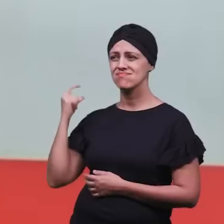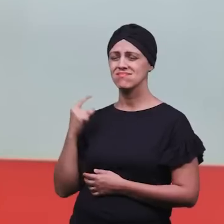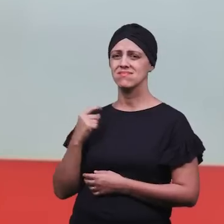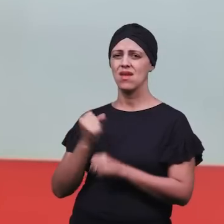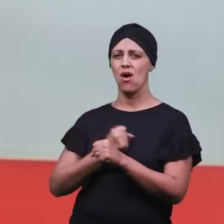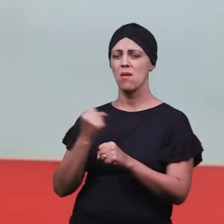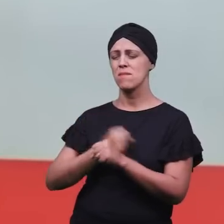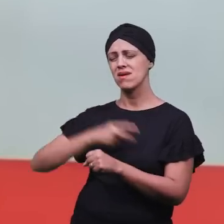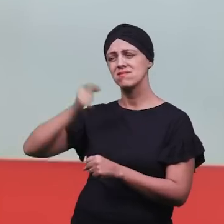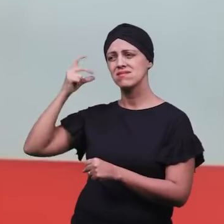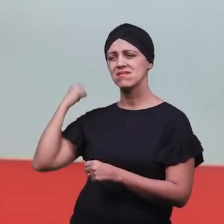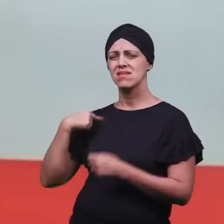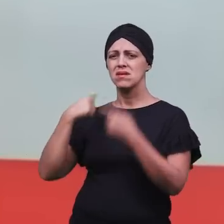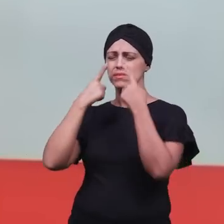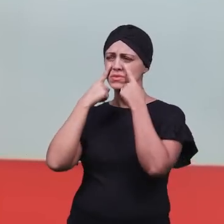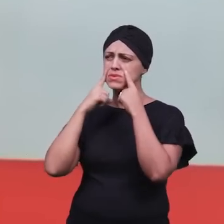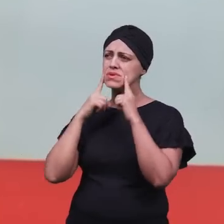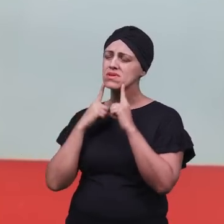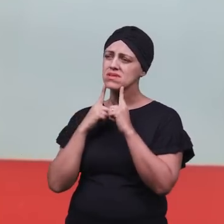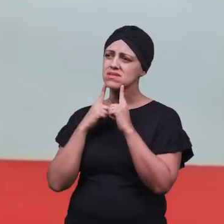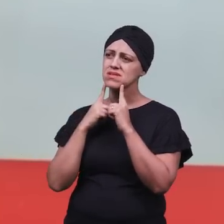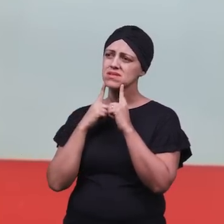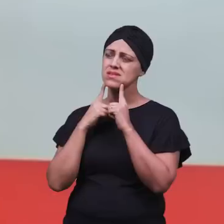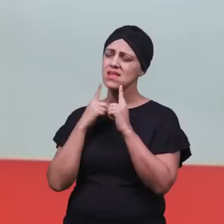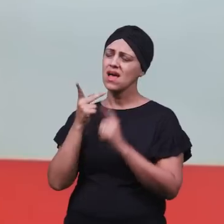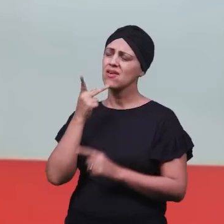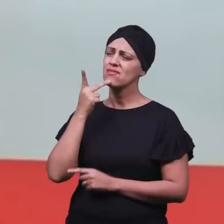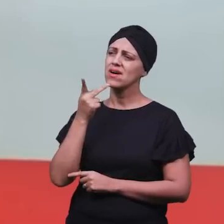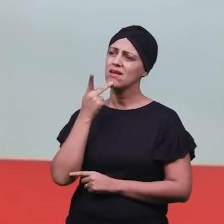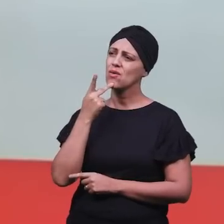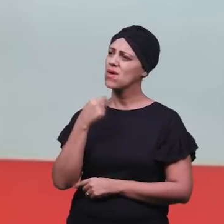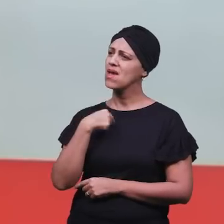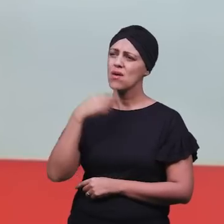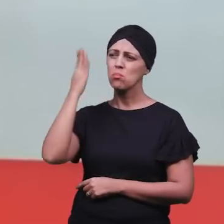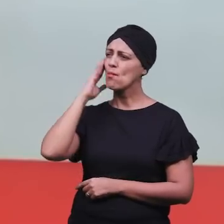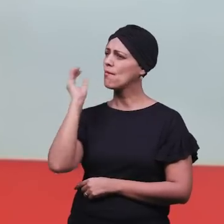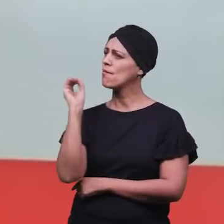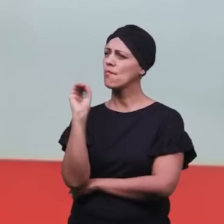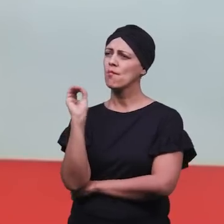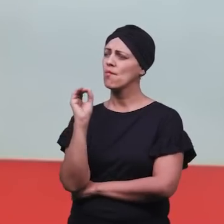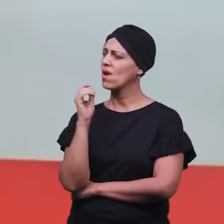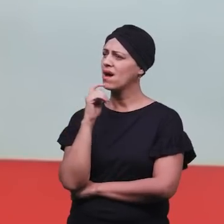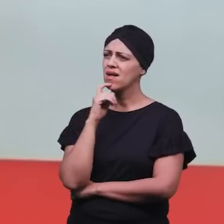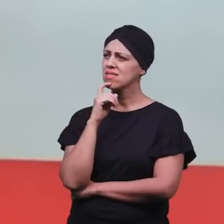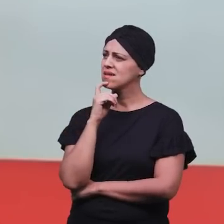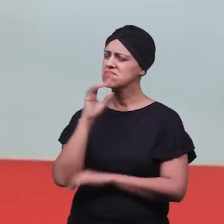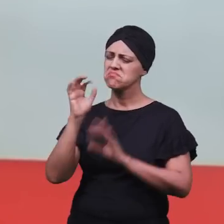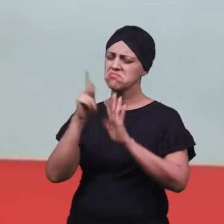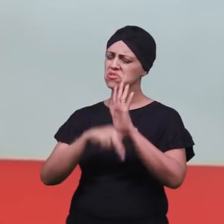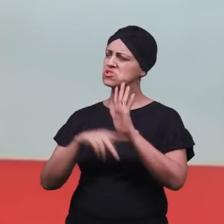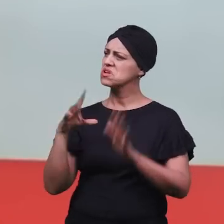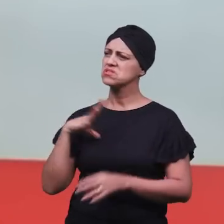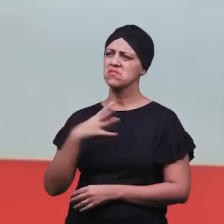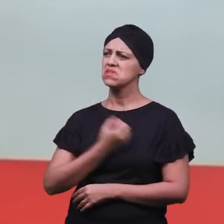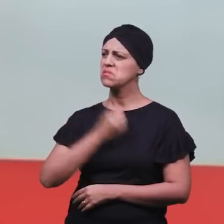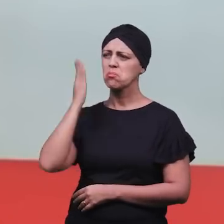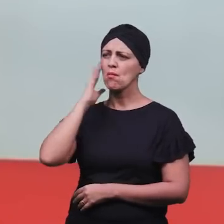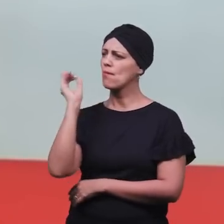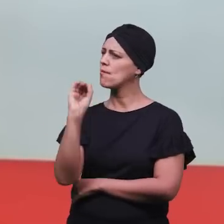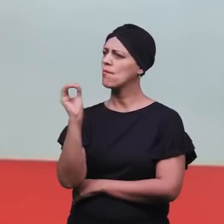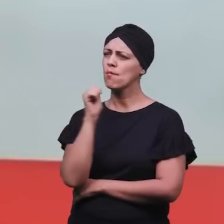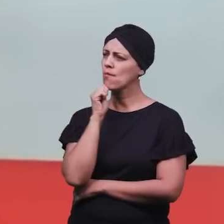as lágrimas caíam dos olhos dela. E ela dizia assim: eu não entendia ainda o projeto de